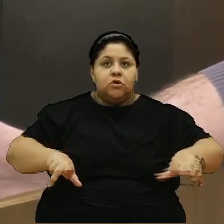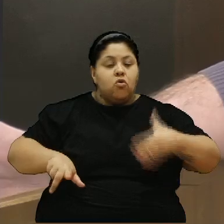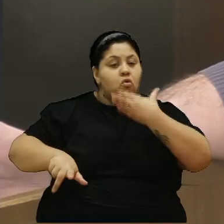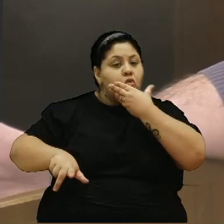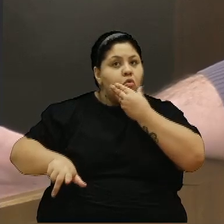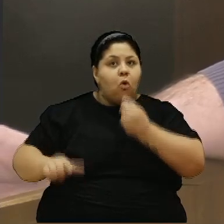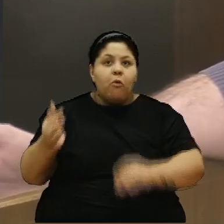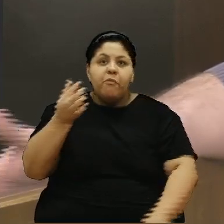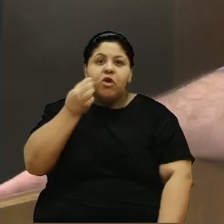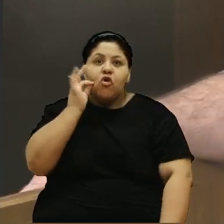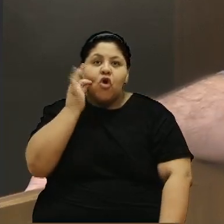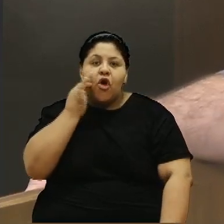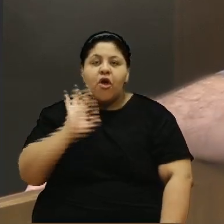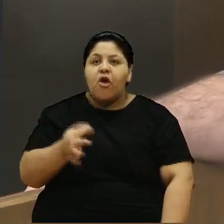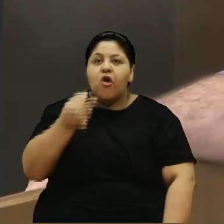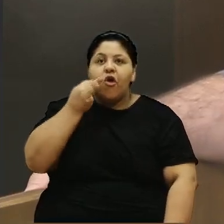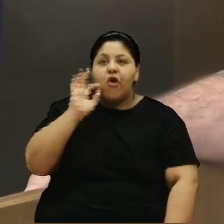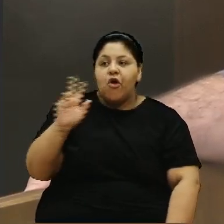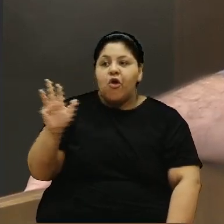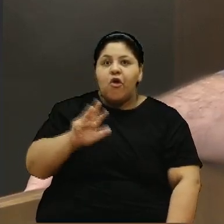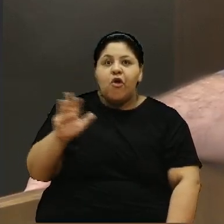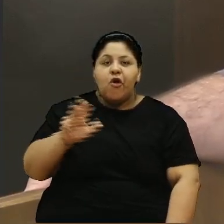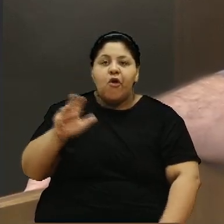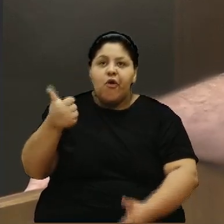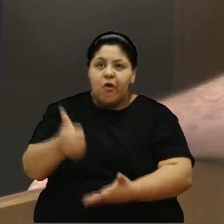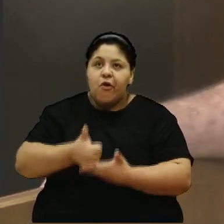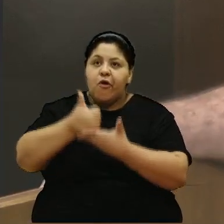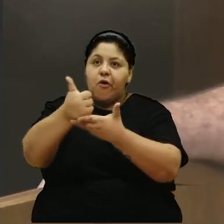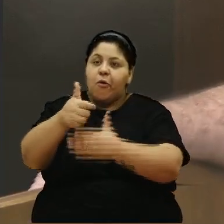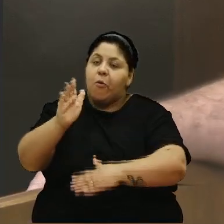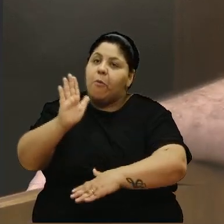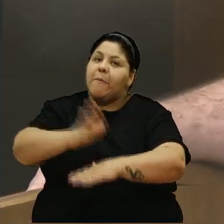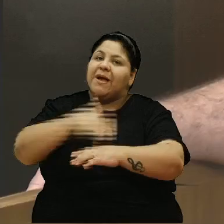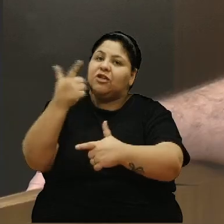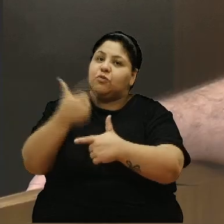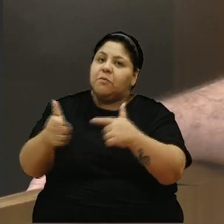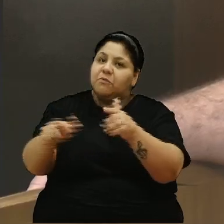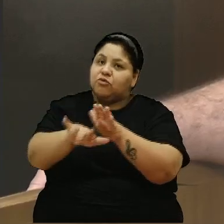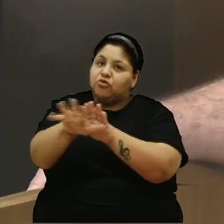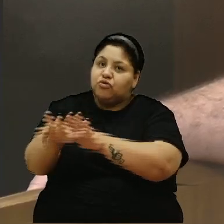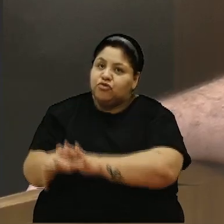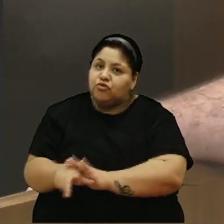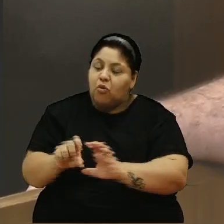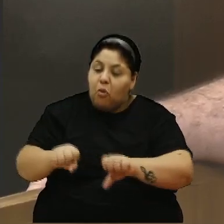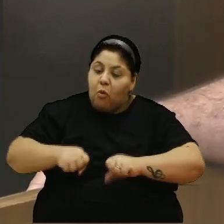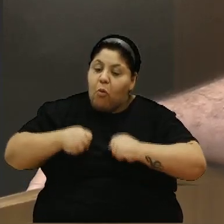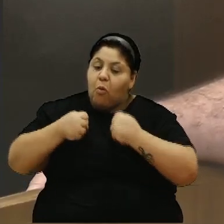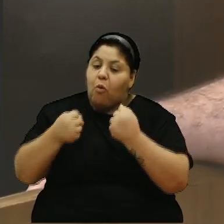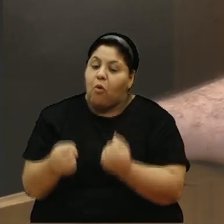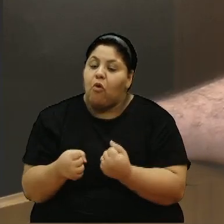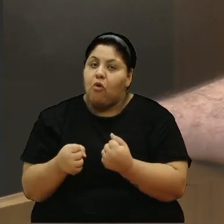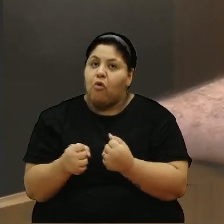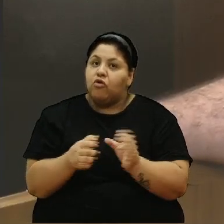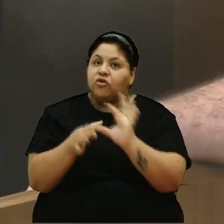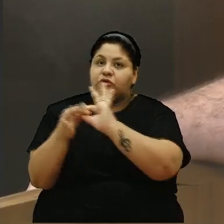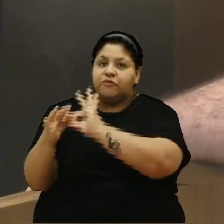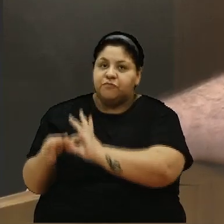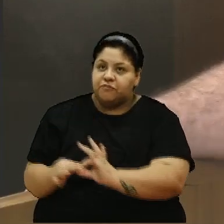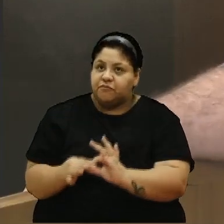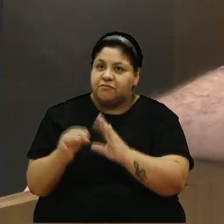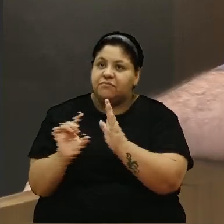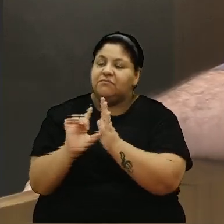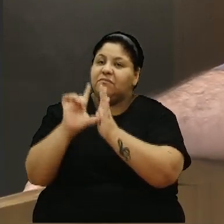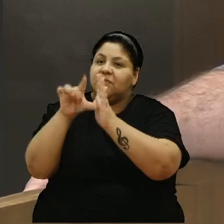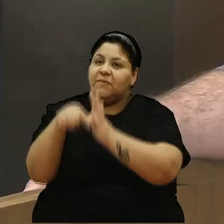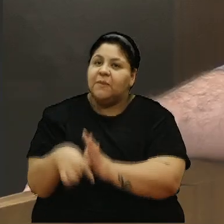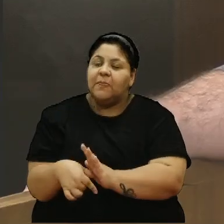coisa é certa, Lula anuiu com mais um escândalo de corrupção em seu governo, defendeu os seus comparsas. Após o